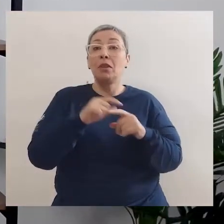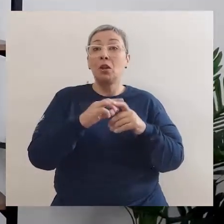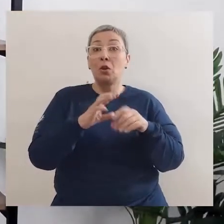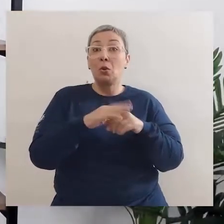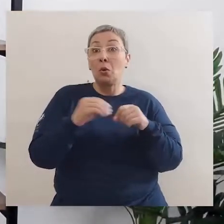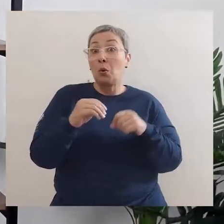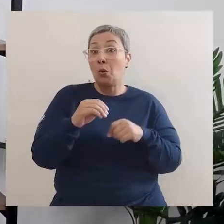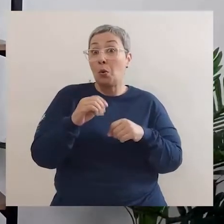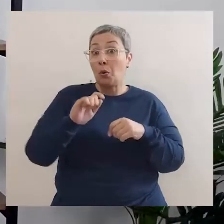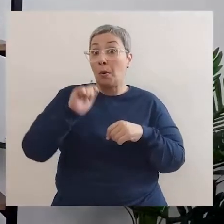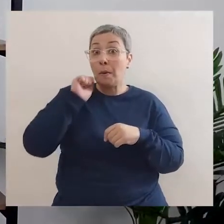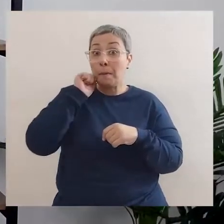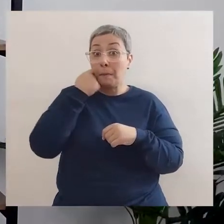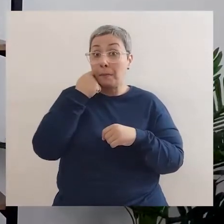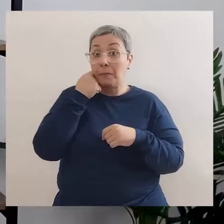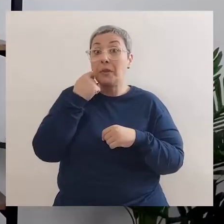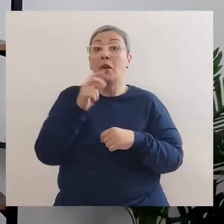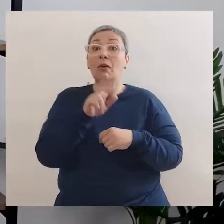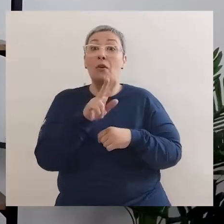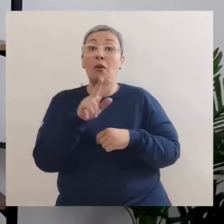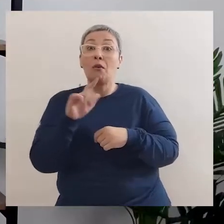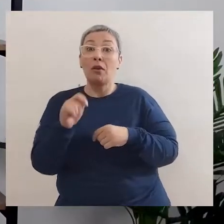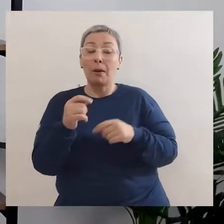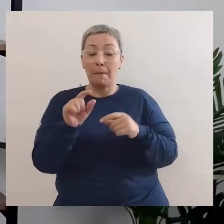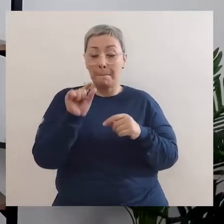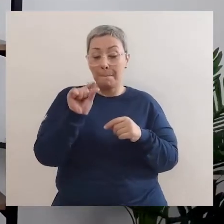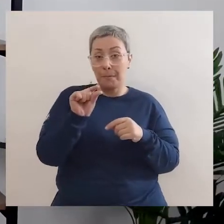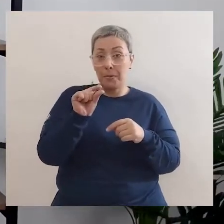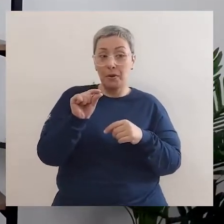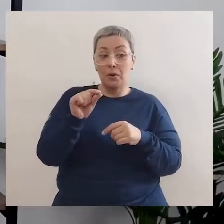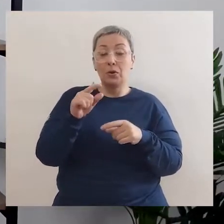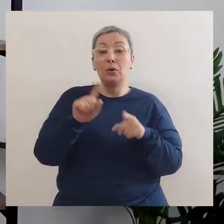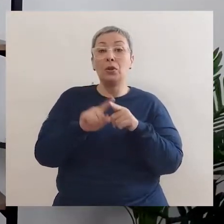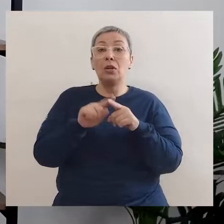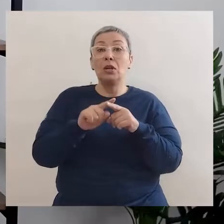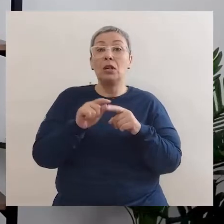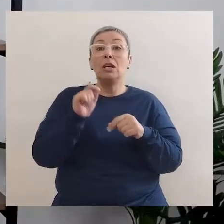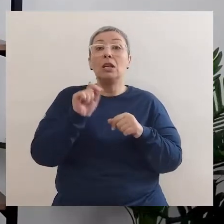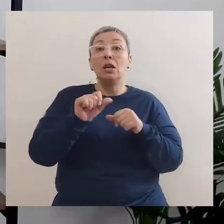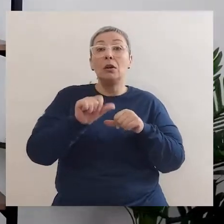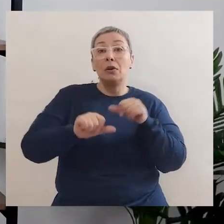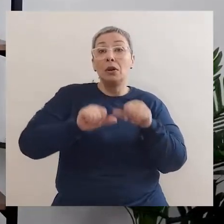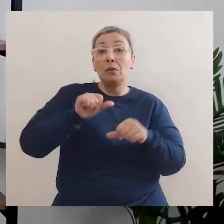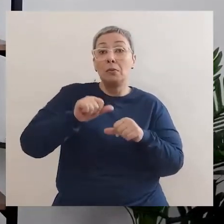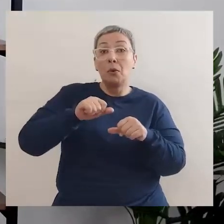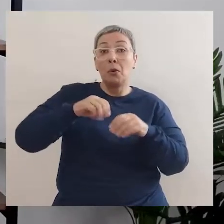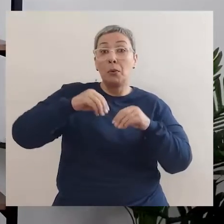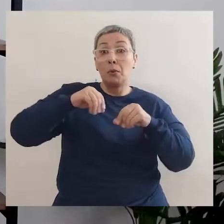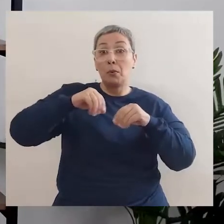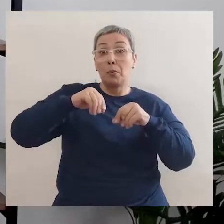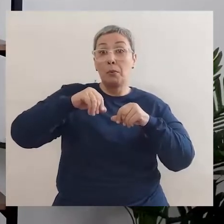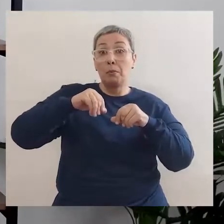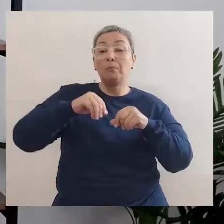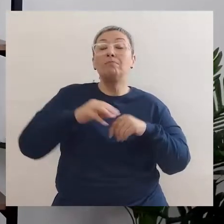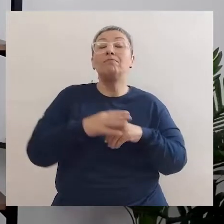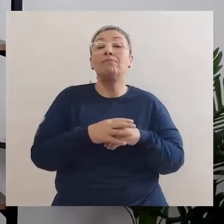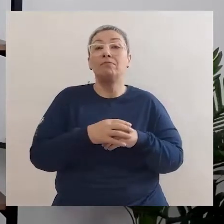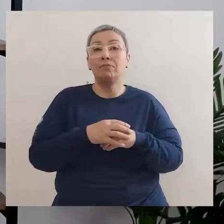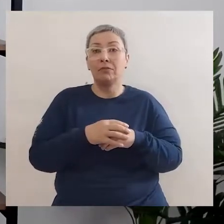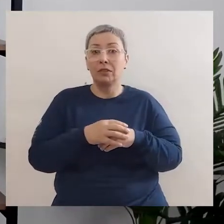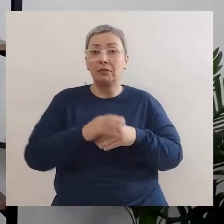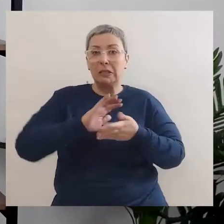um pedacinho de carvão e transformar esse carvão em pó, certo? Vai triturar esse